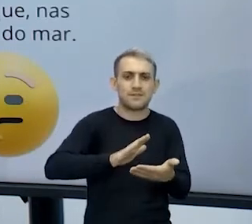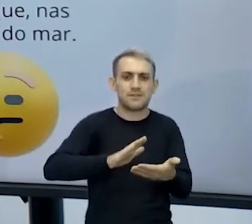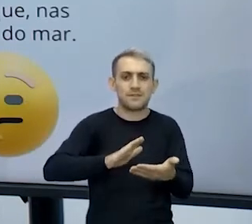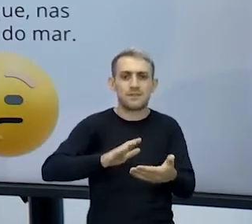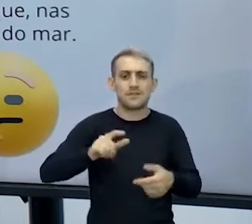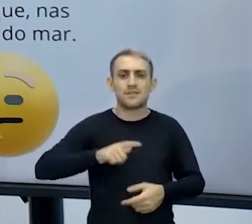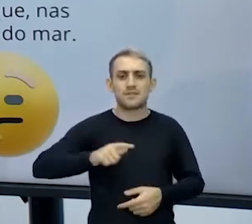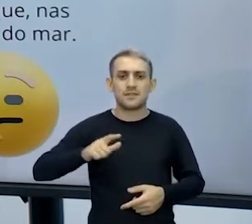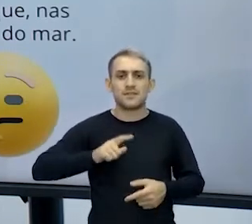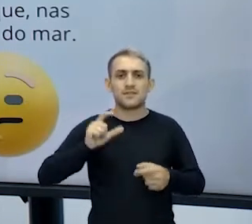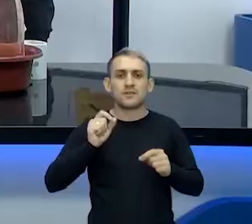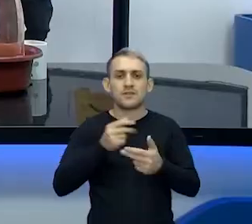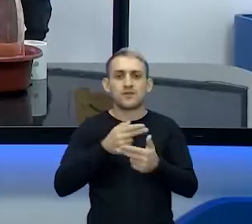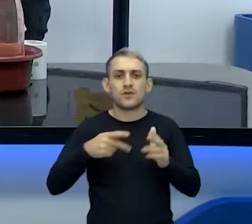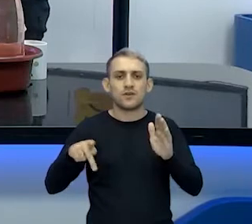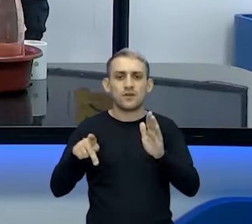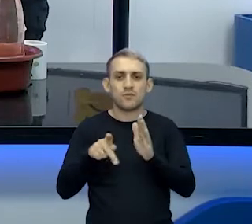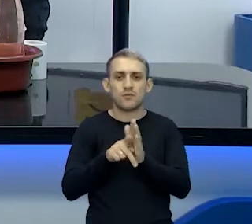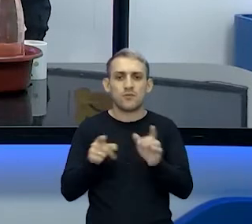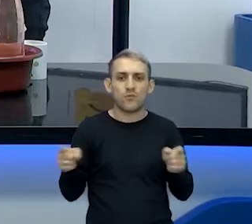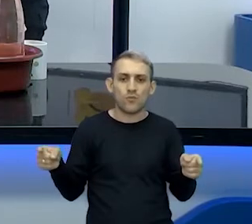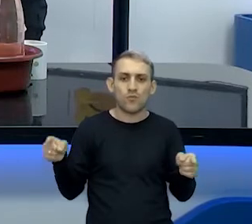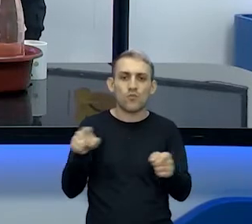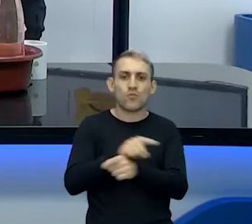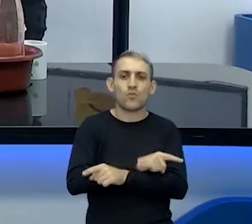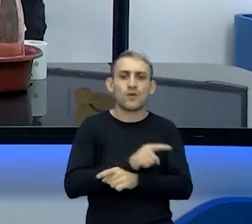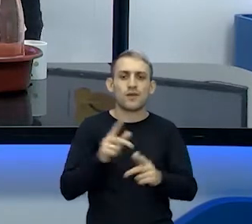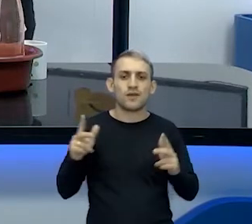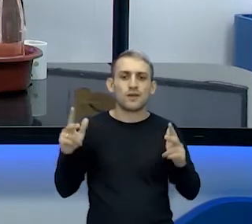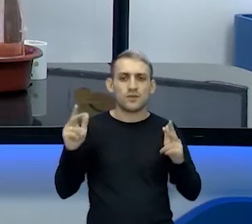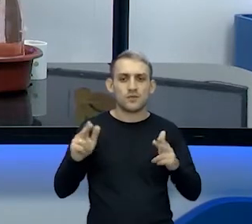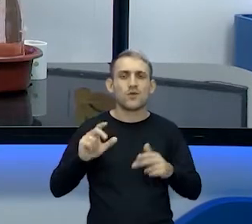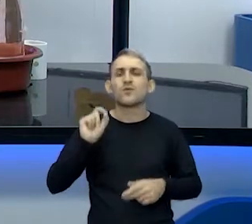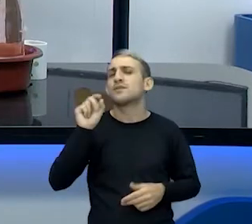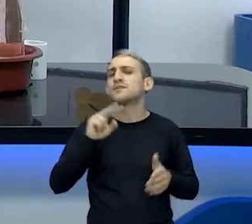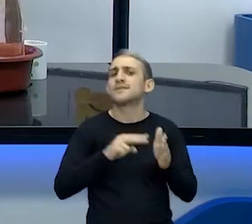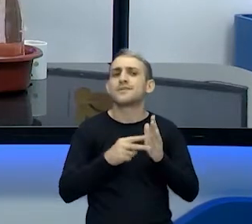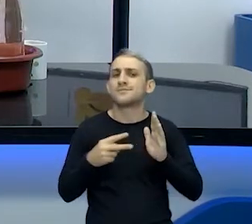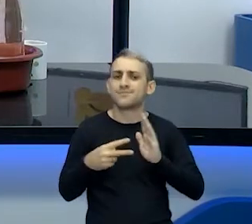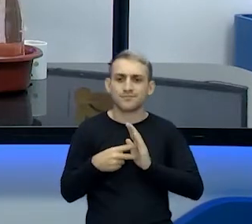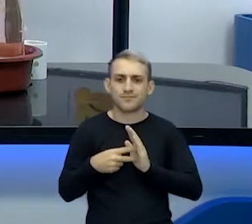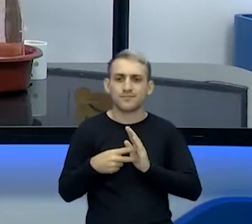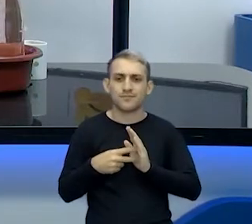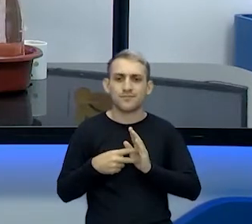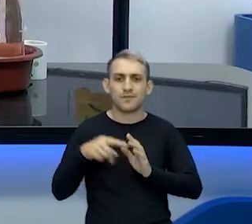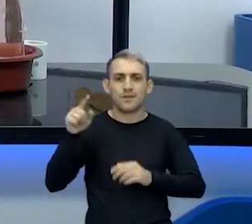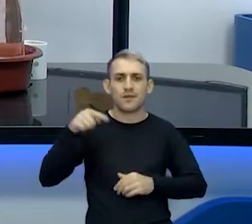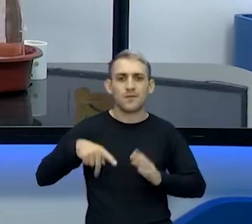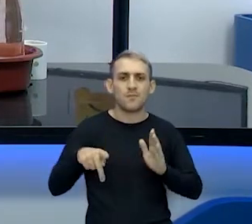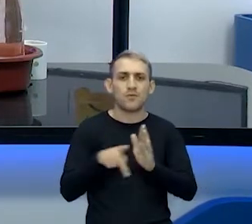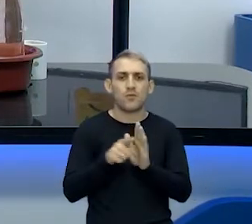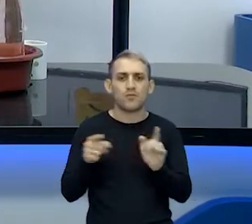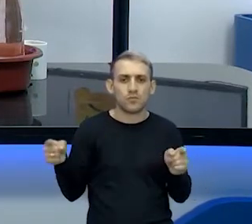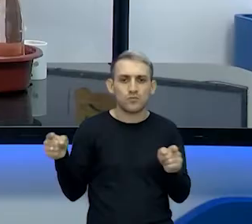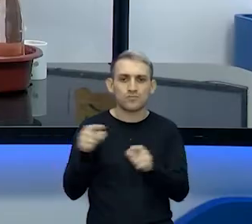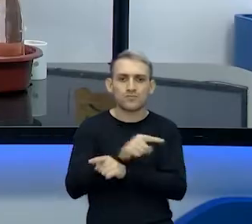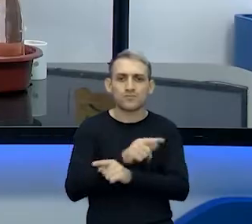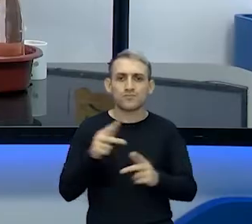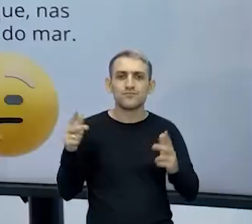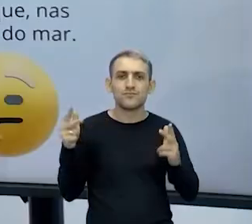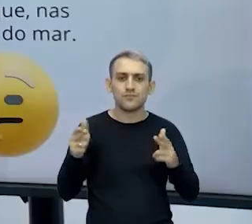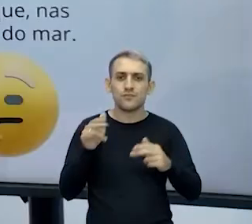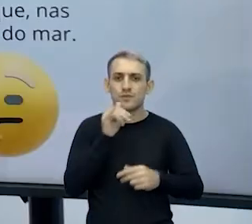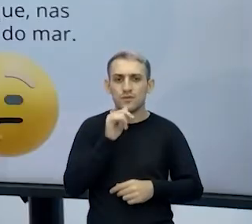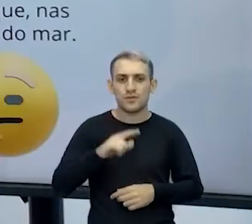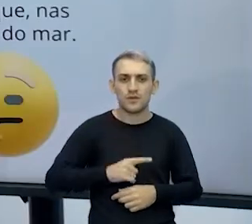são grandezas inversamente proporcionais. O que quer dizer isso, estudante? Quando são grandezas inversamente proporcionais?